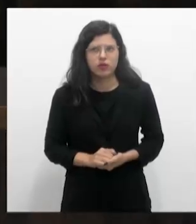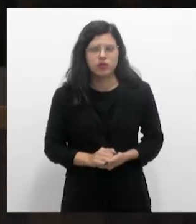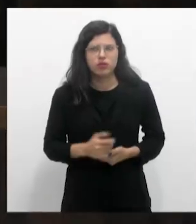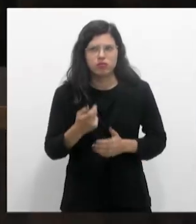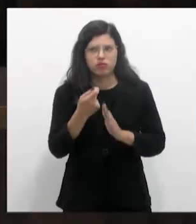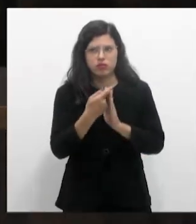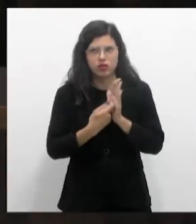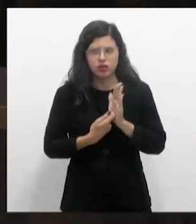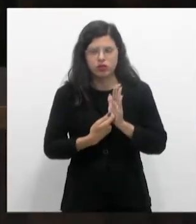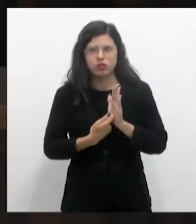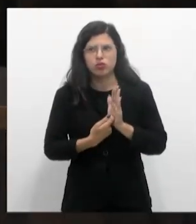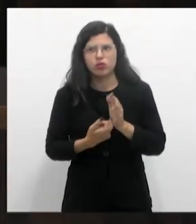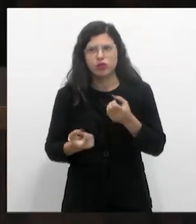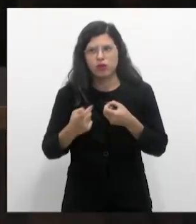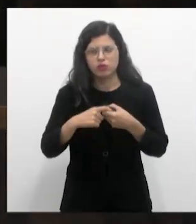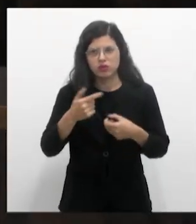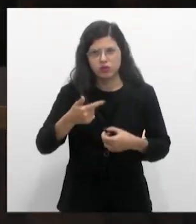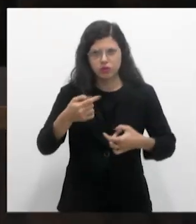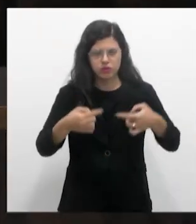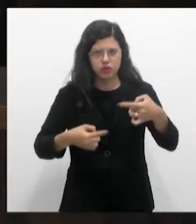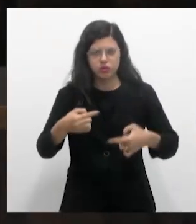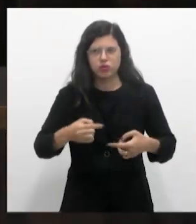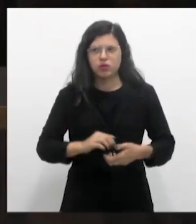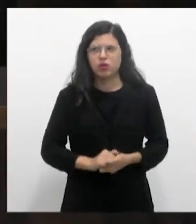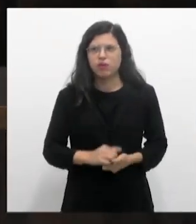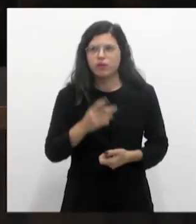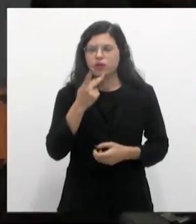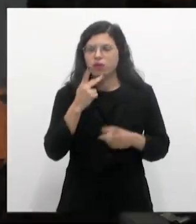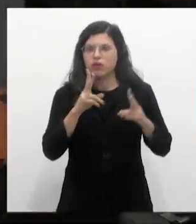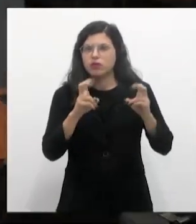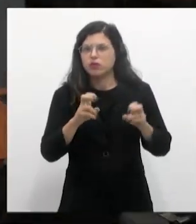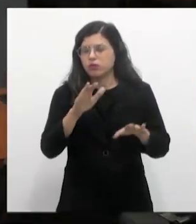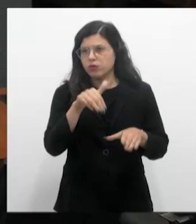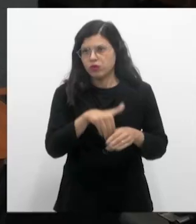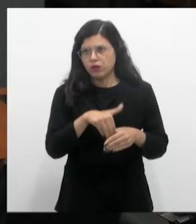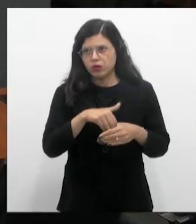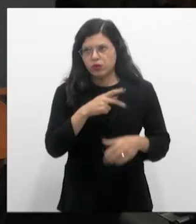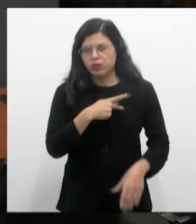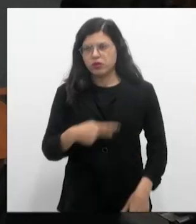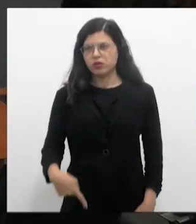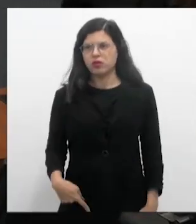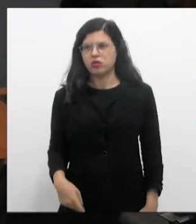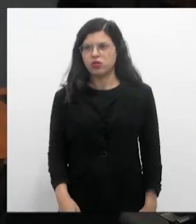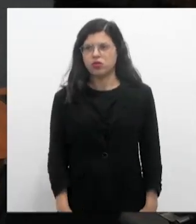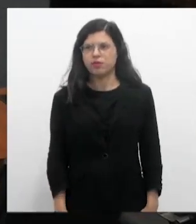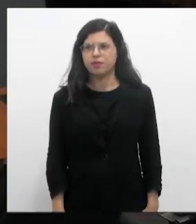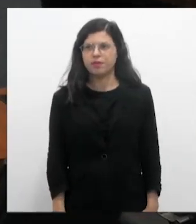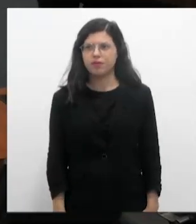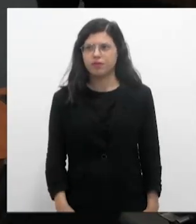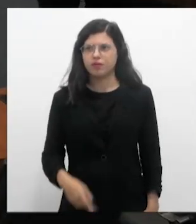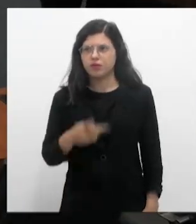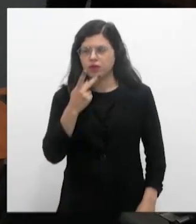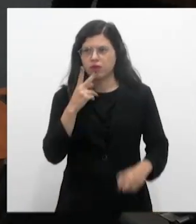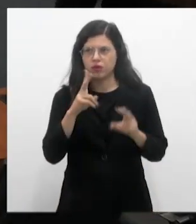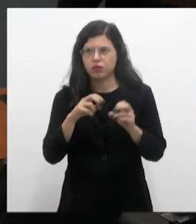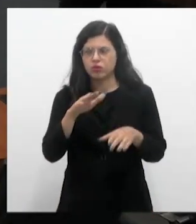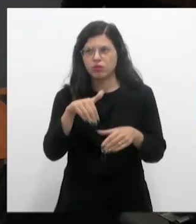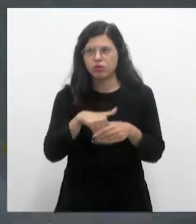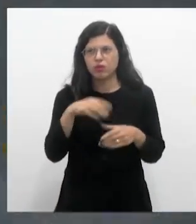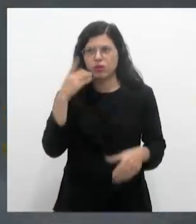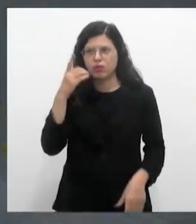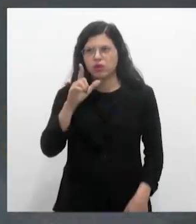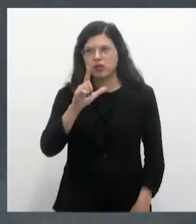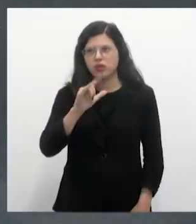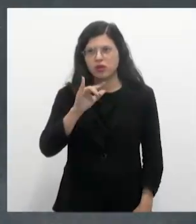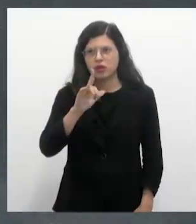a redação do vencido para a segunda discussão. Declaração de voto, presidente. Para a declaração de voto, deputada Lilian Bering.